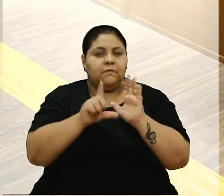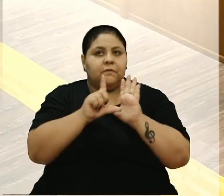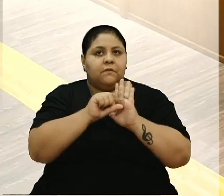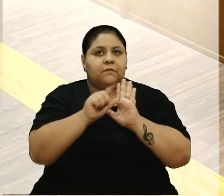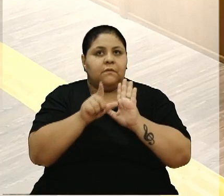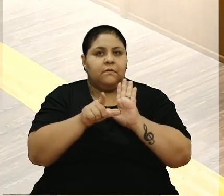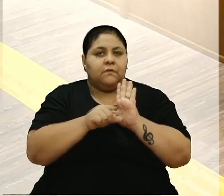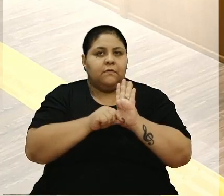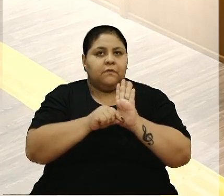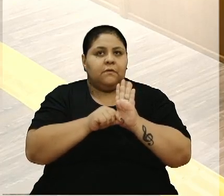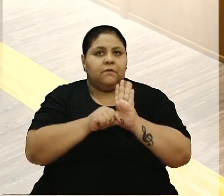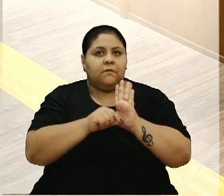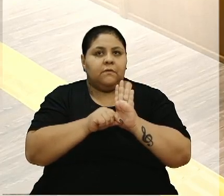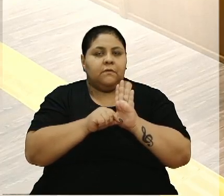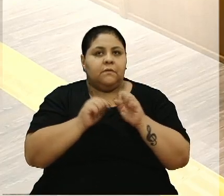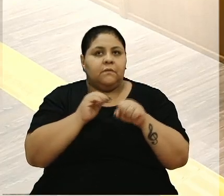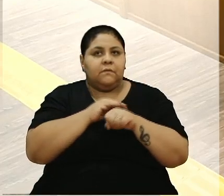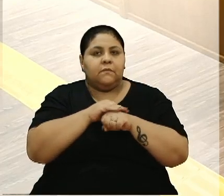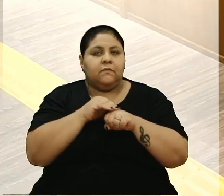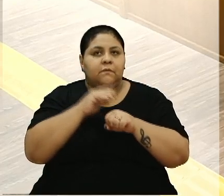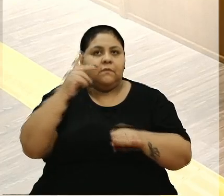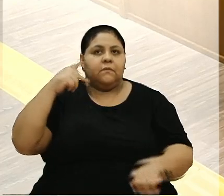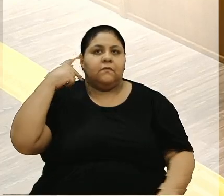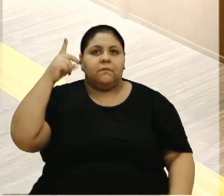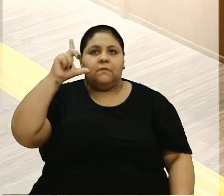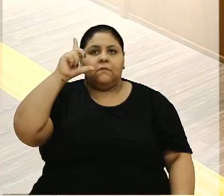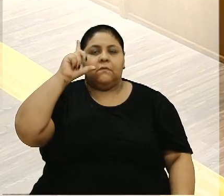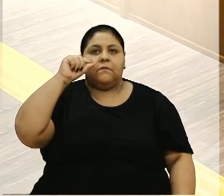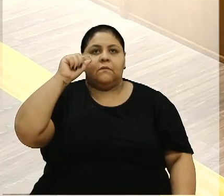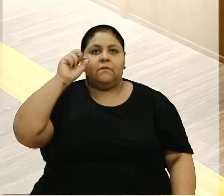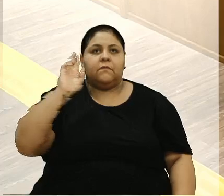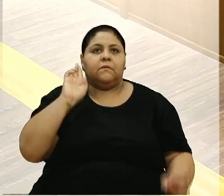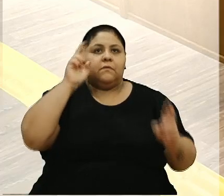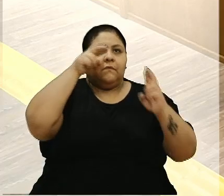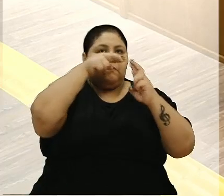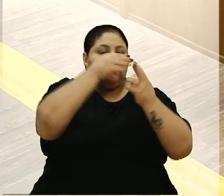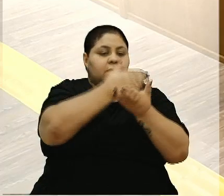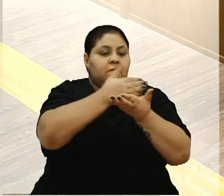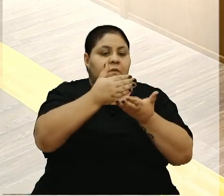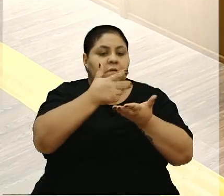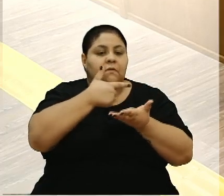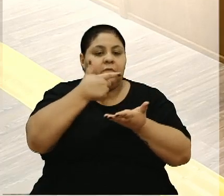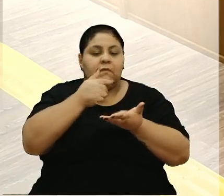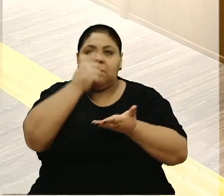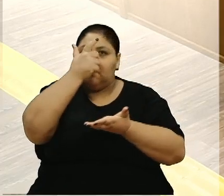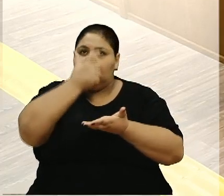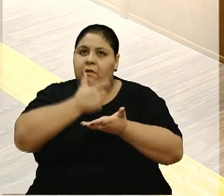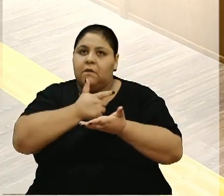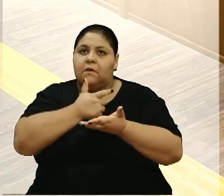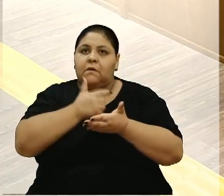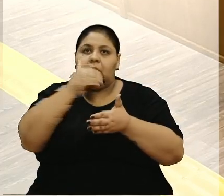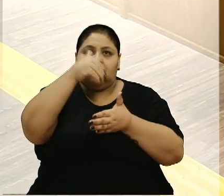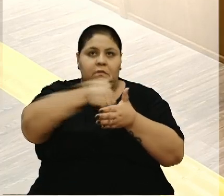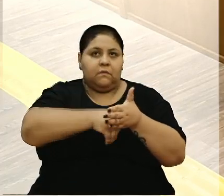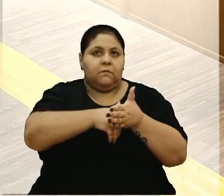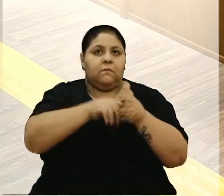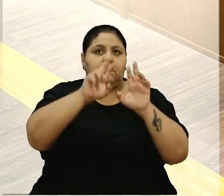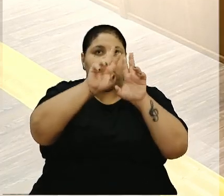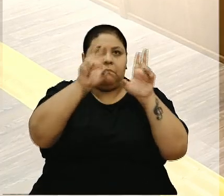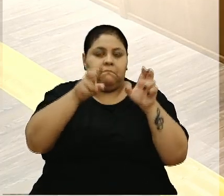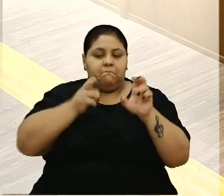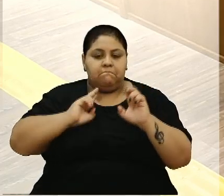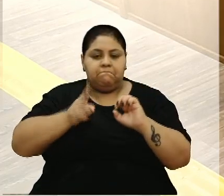forma, esse comentário do vereador Scalco faz referência ao início da sua fala, né? Passa. Então acho que está dentro do tempo.